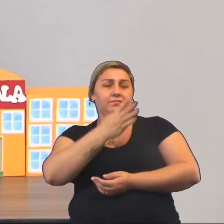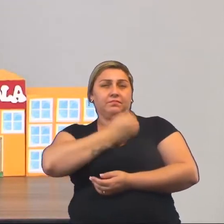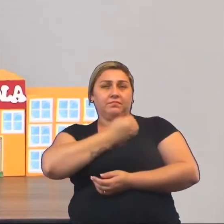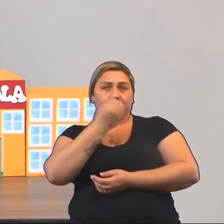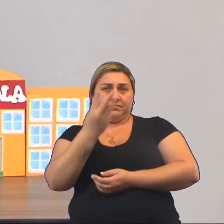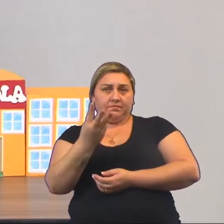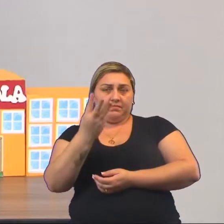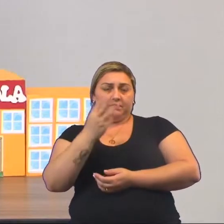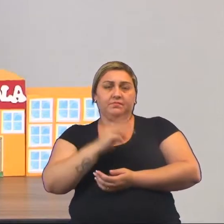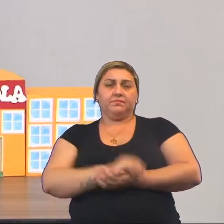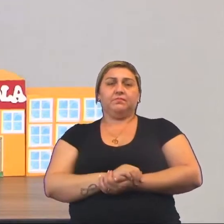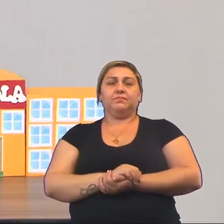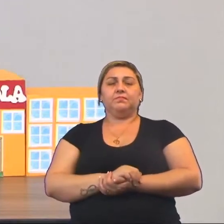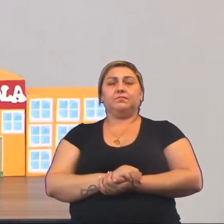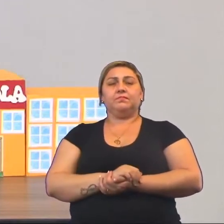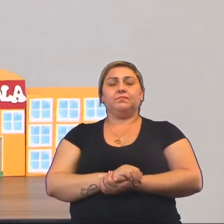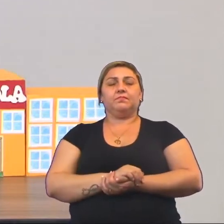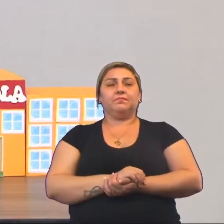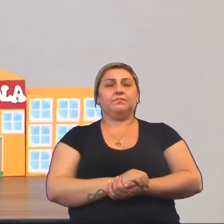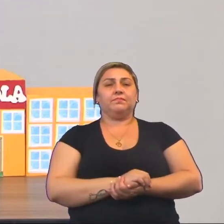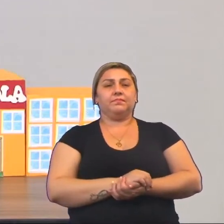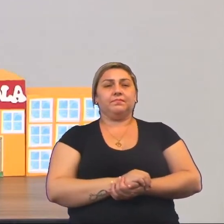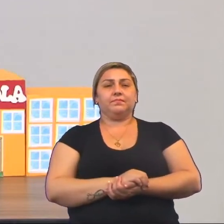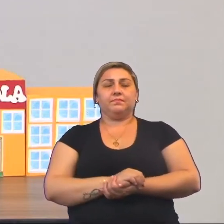3? Número 3, vamos lá.